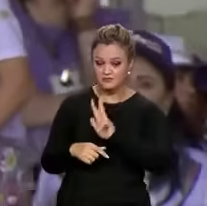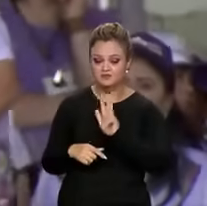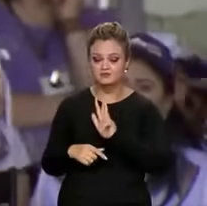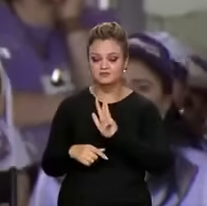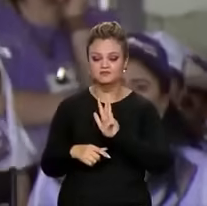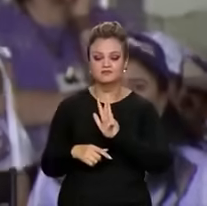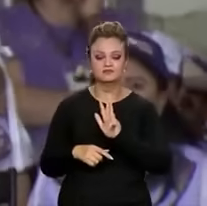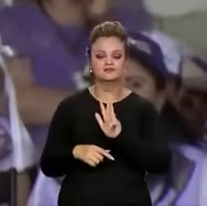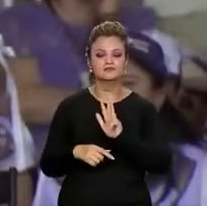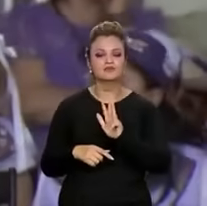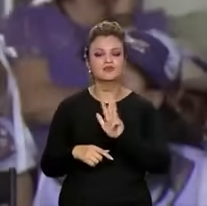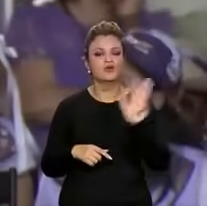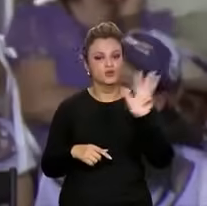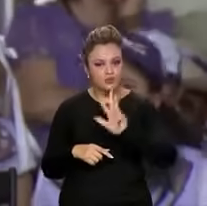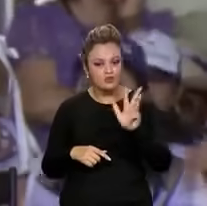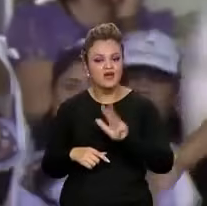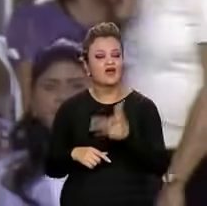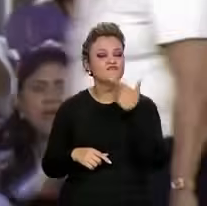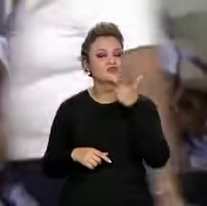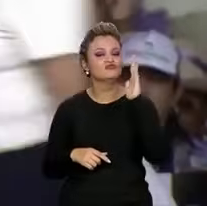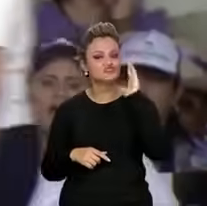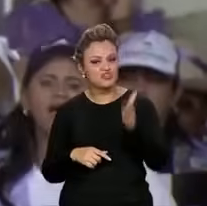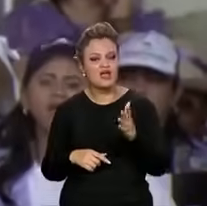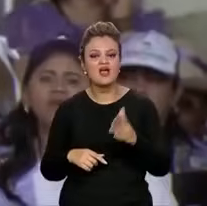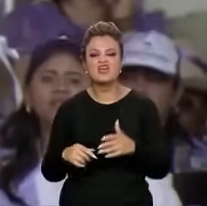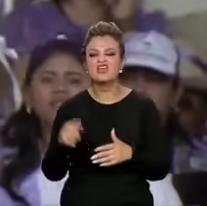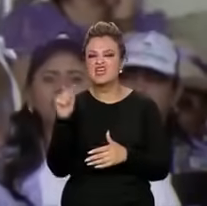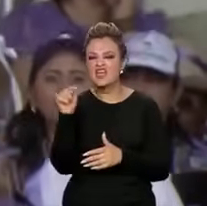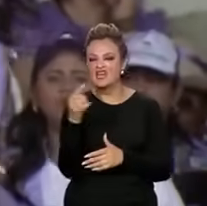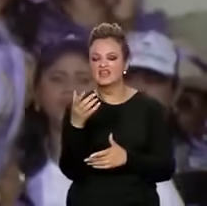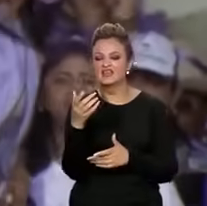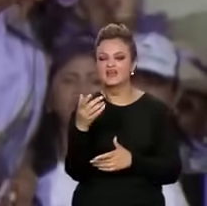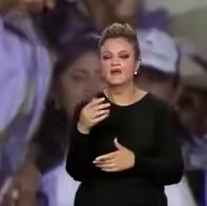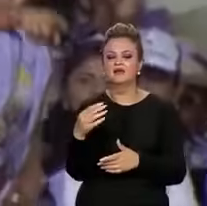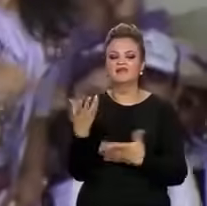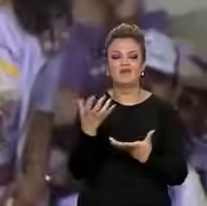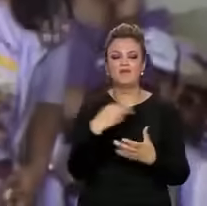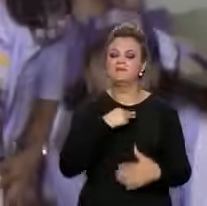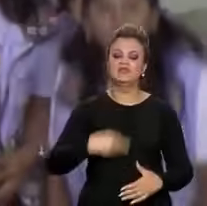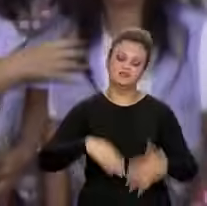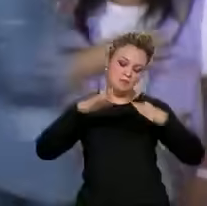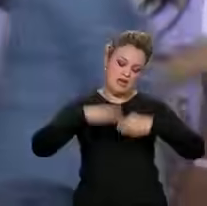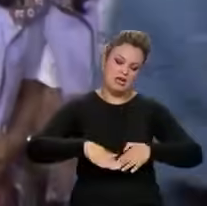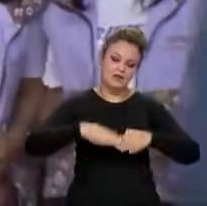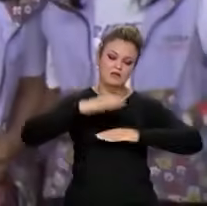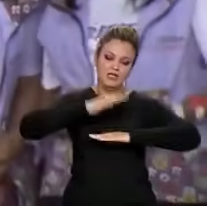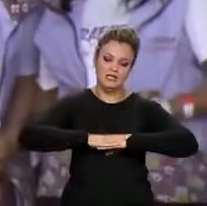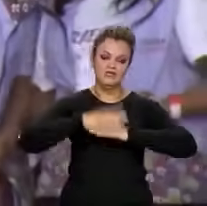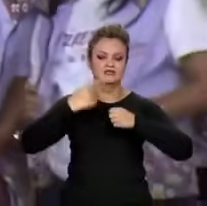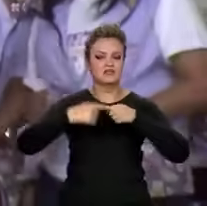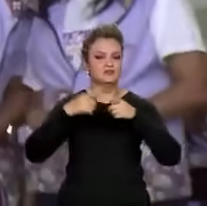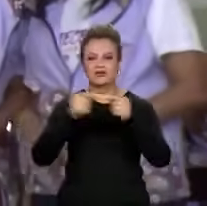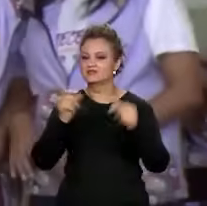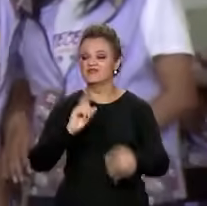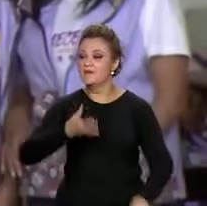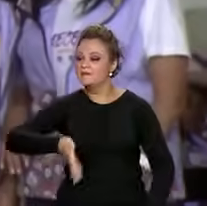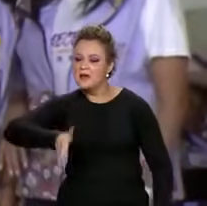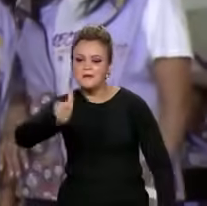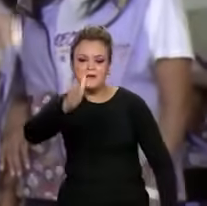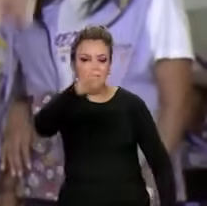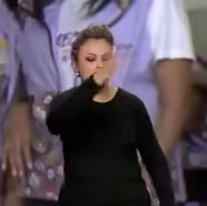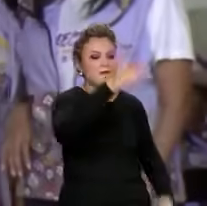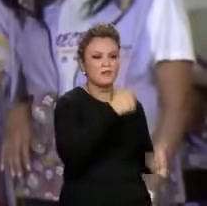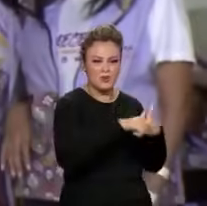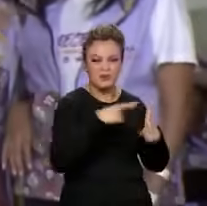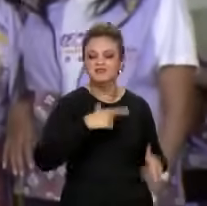Inácio Lula da Silva ele já disse ele não quer Ministro em Brasília ele quer Ministro nos lugares onde